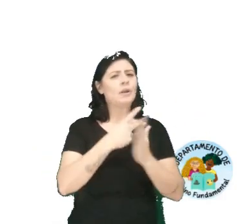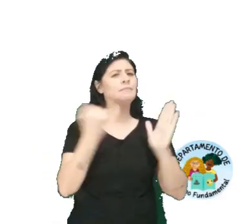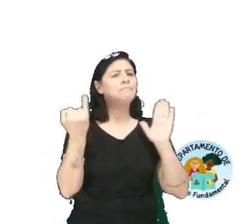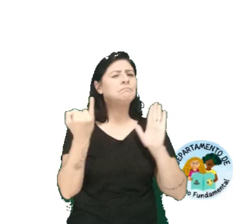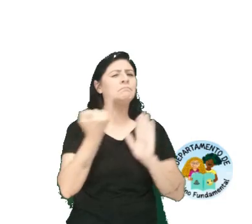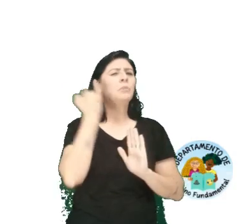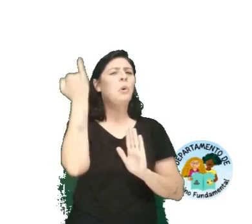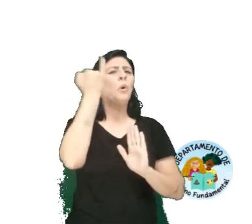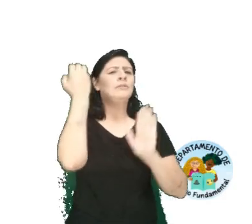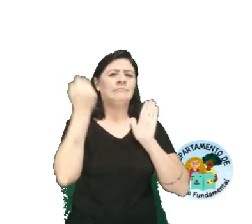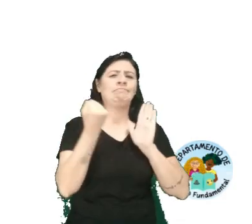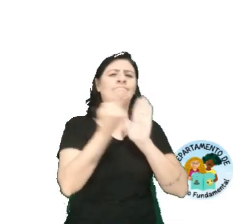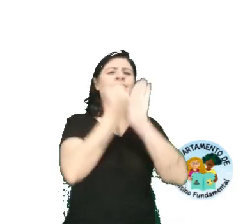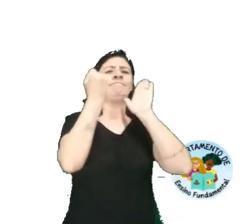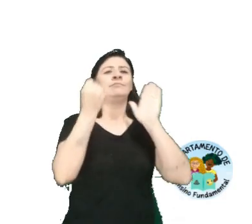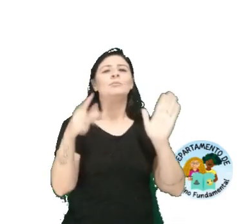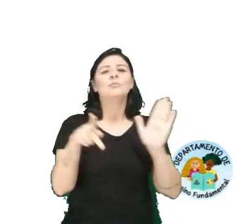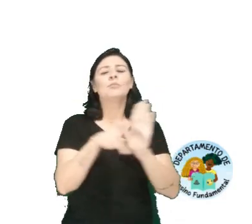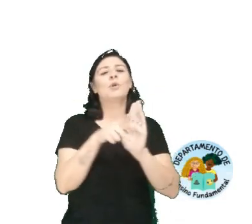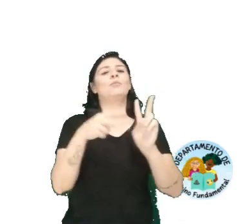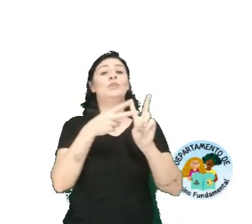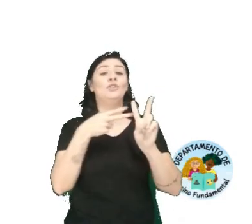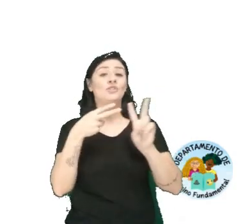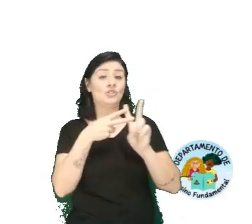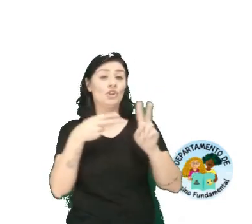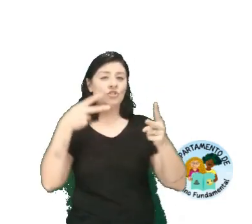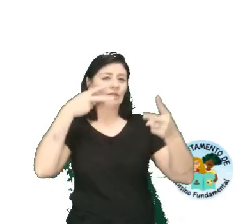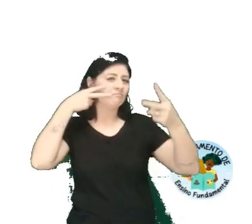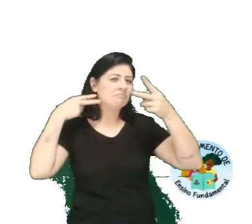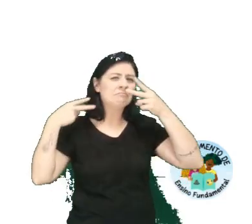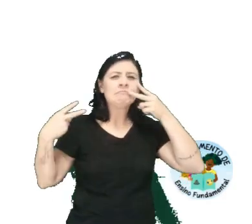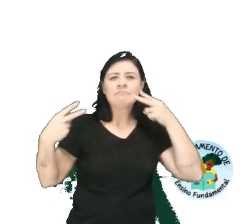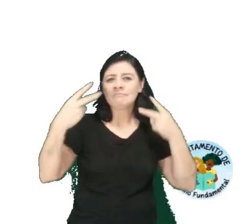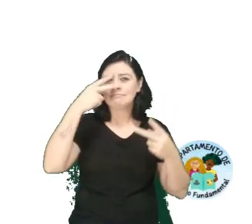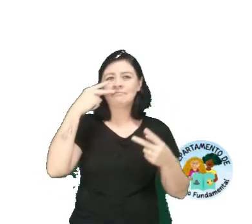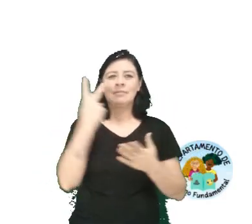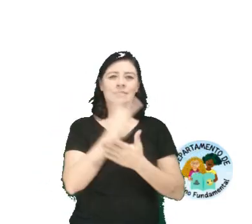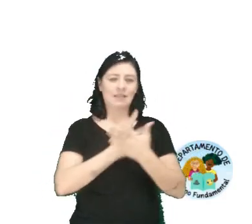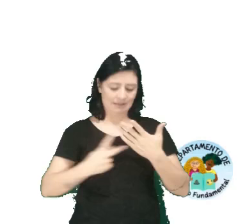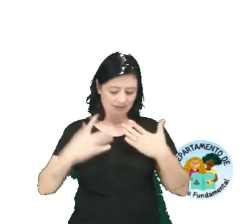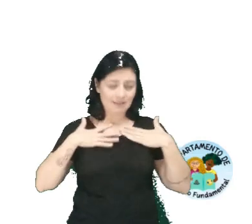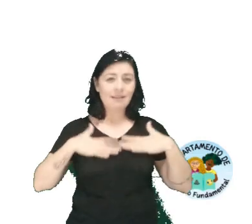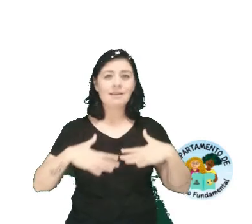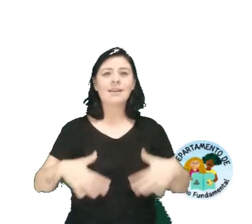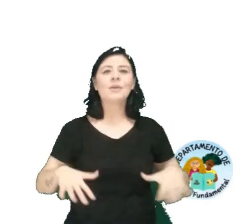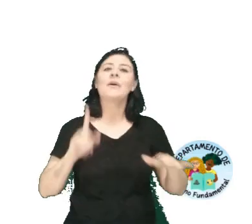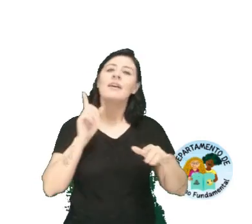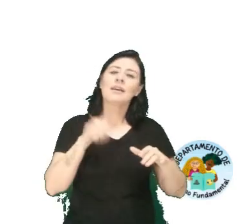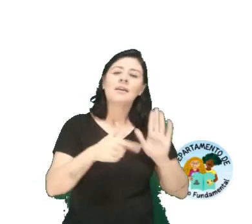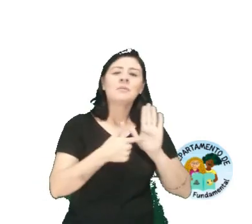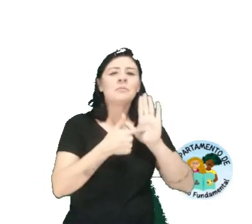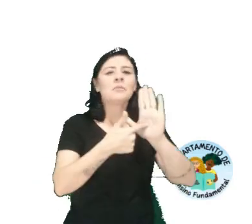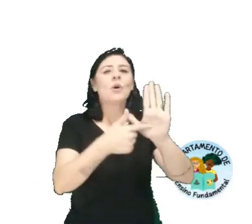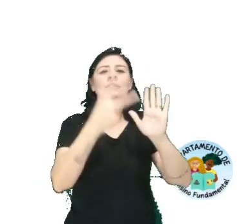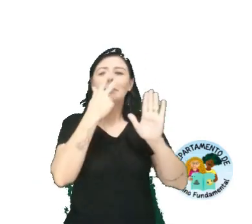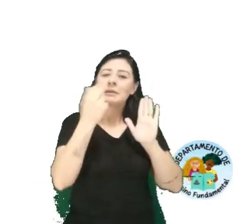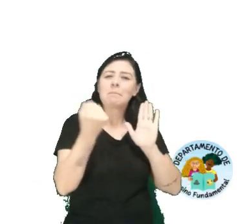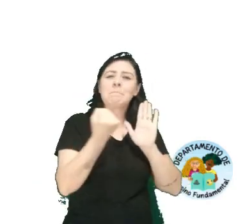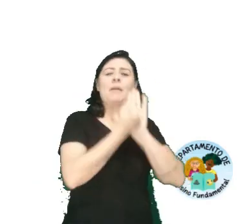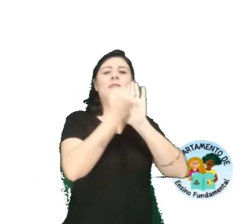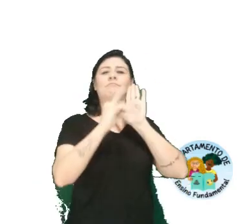dos povos indígenas, né? E que ela traz as marcas, né,